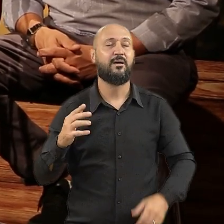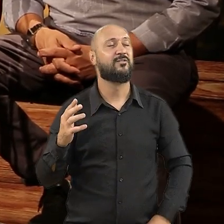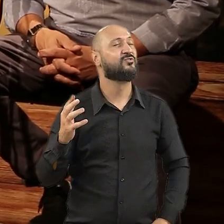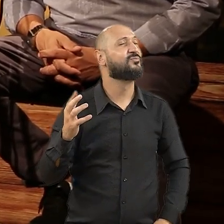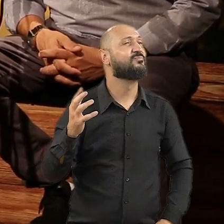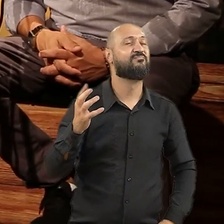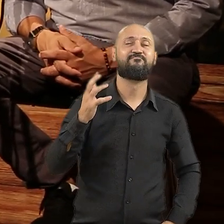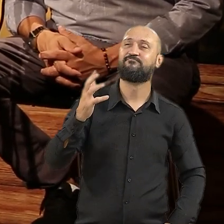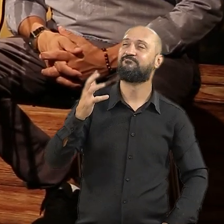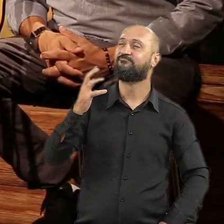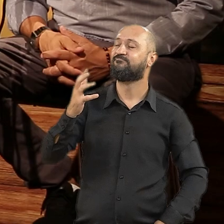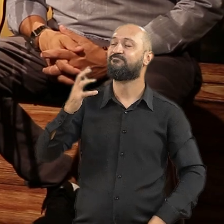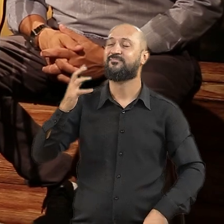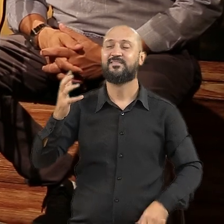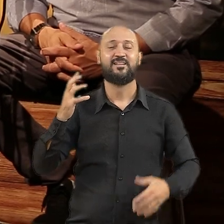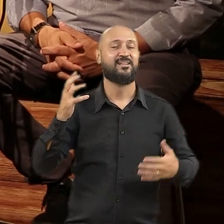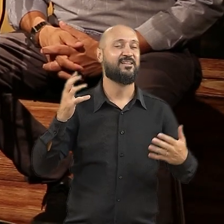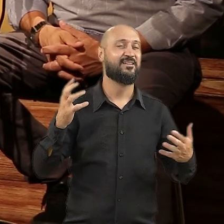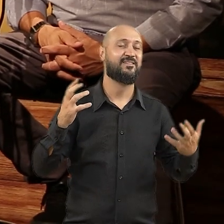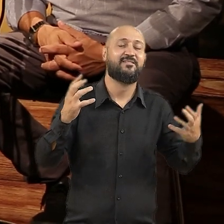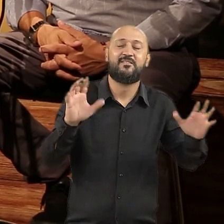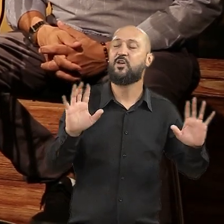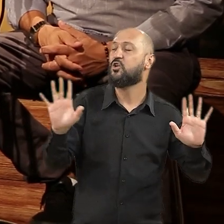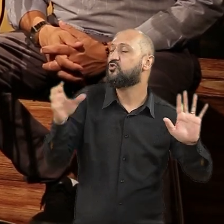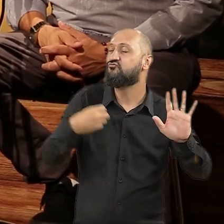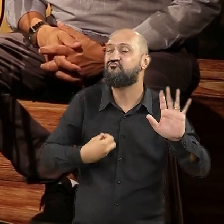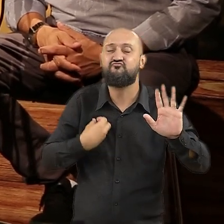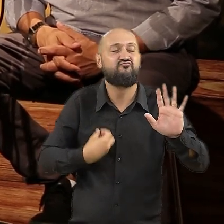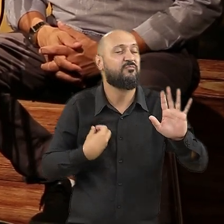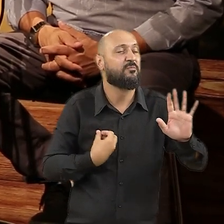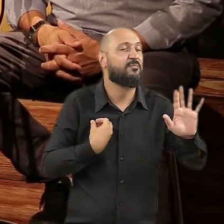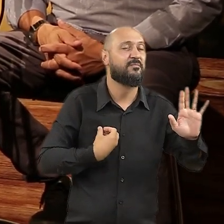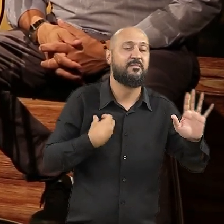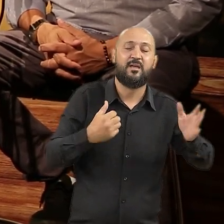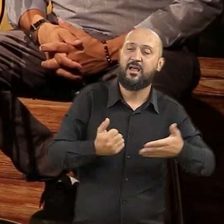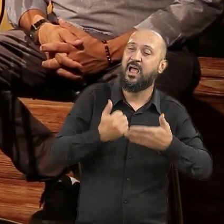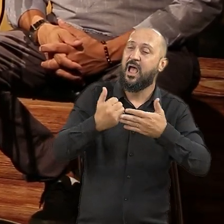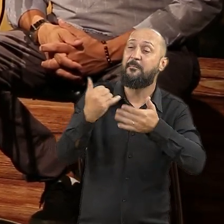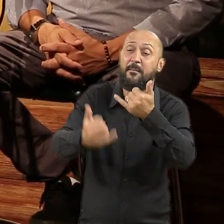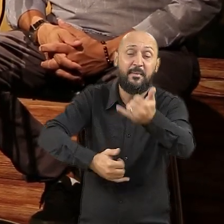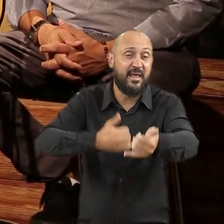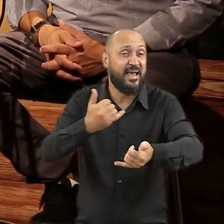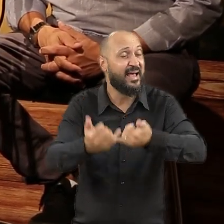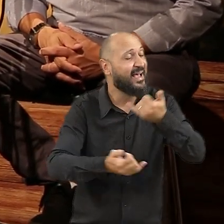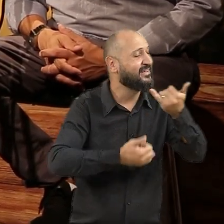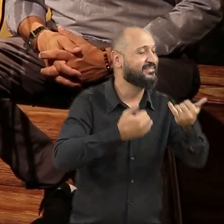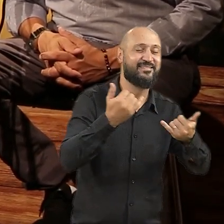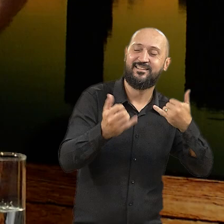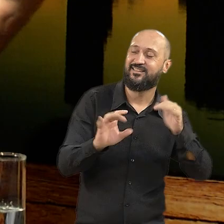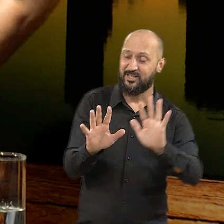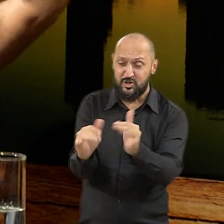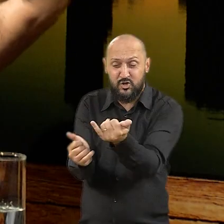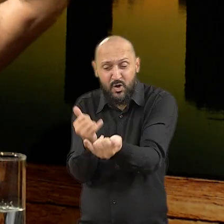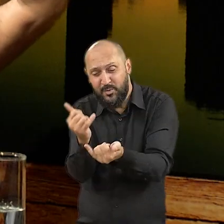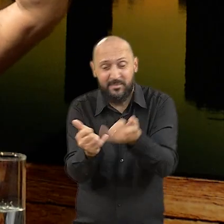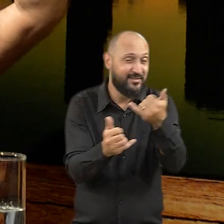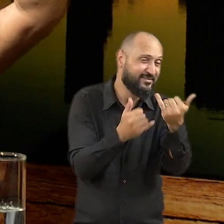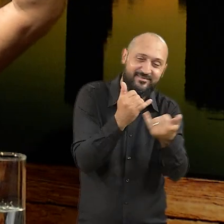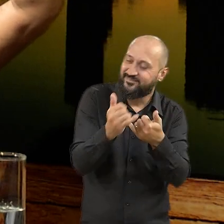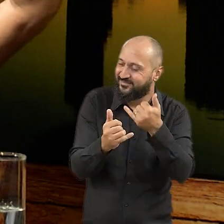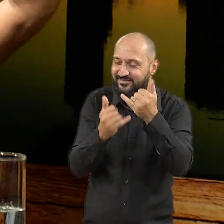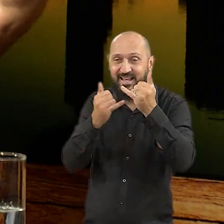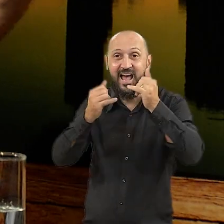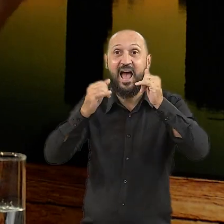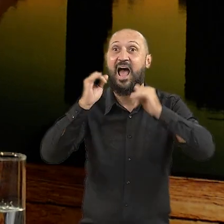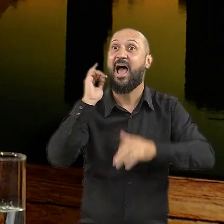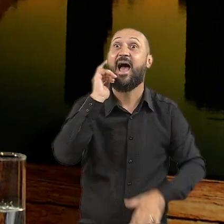É só querer para o bem querer, é só viver para querer brincar, é só brincar